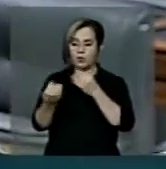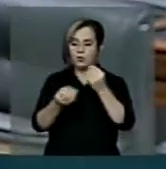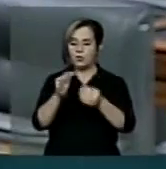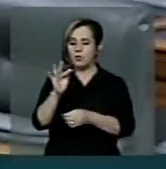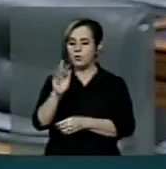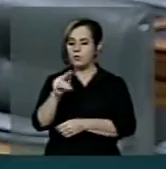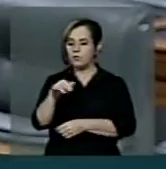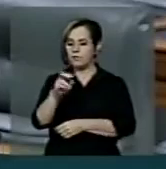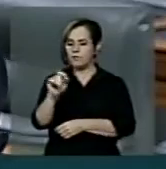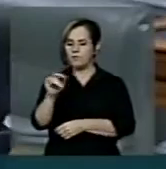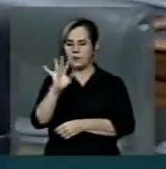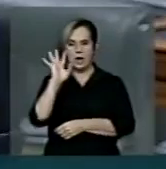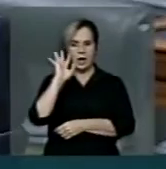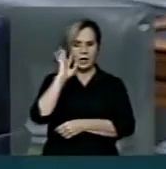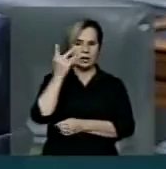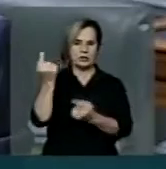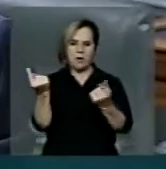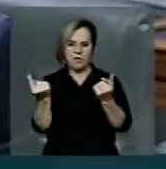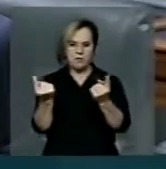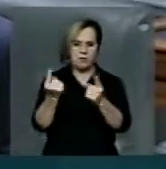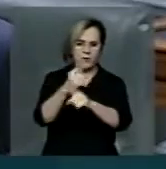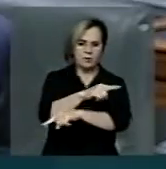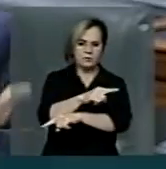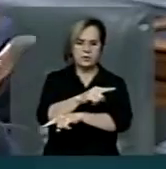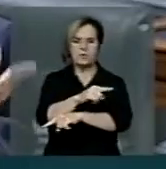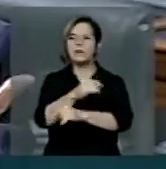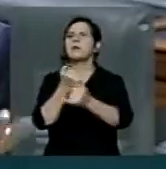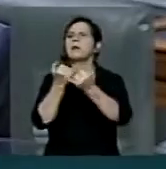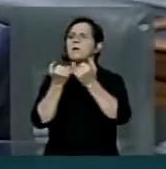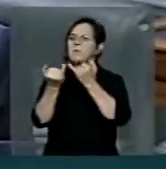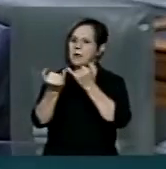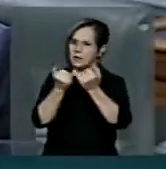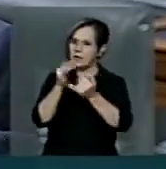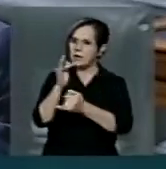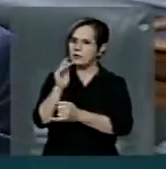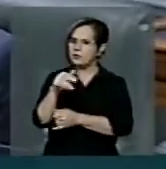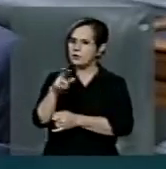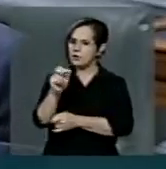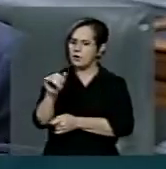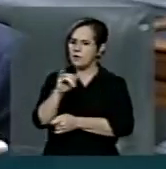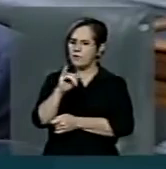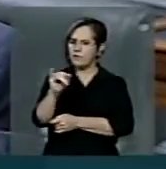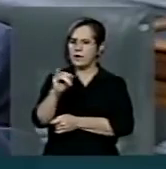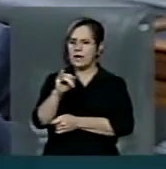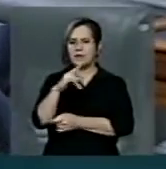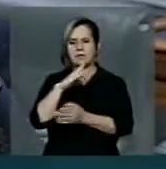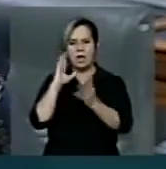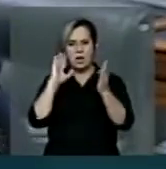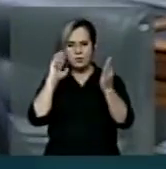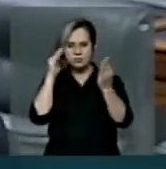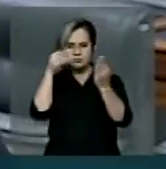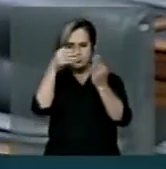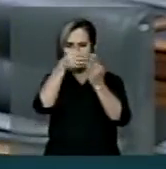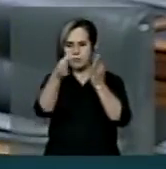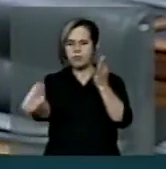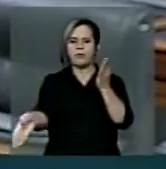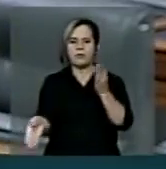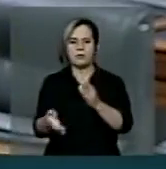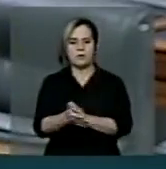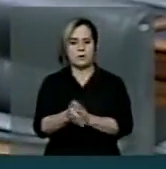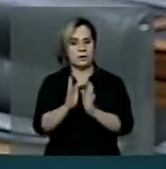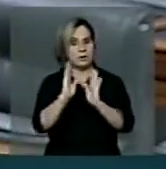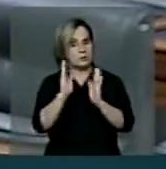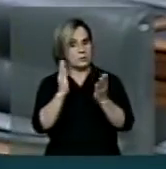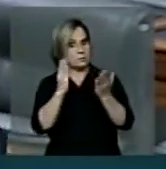muito desencontrada, eu até acho que a FUNAI está radical e desfocada. Então, equilíbrio